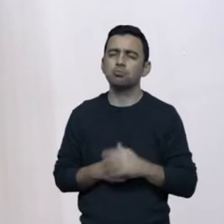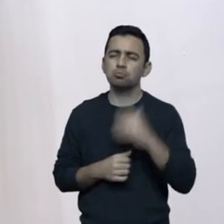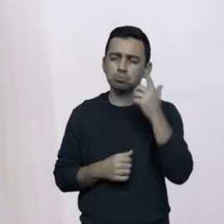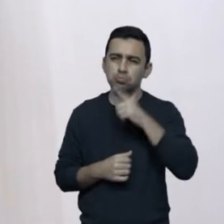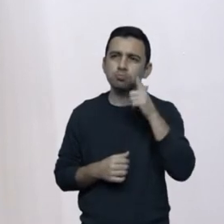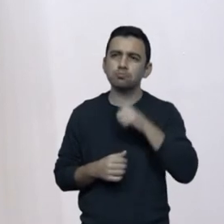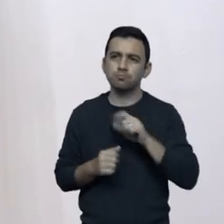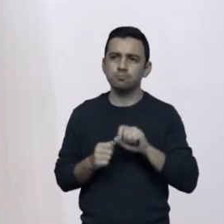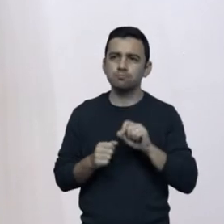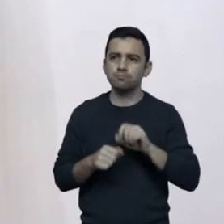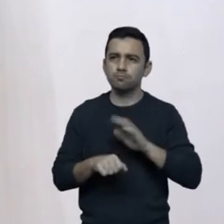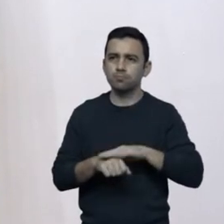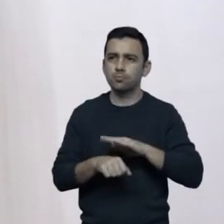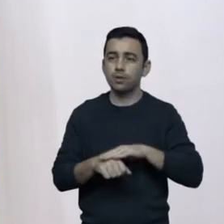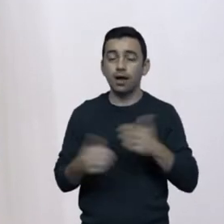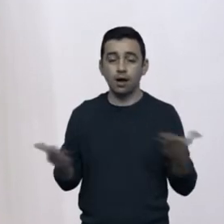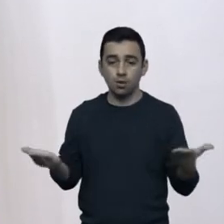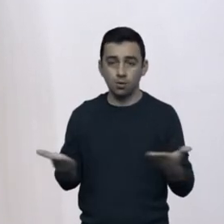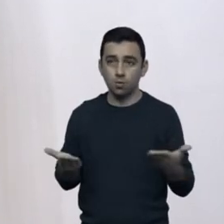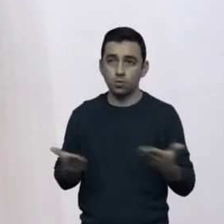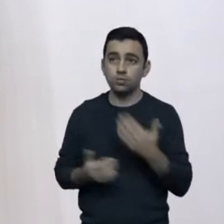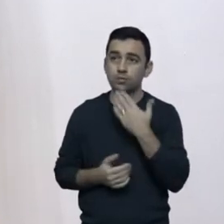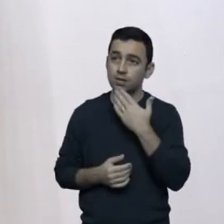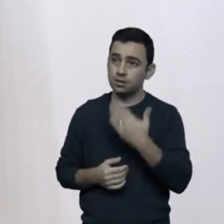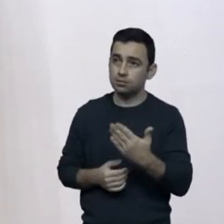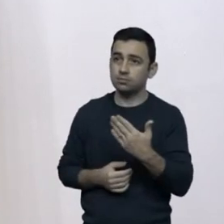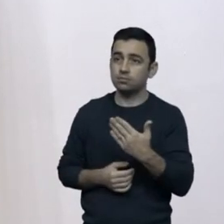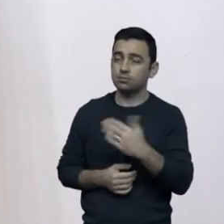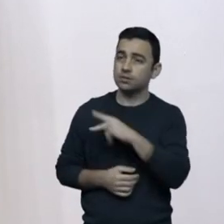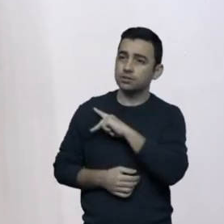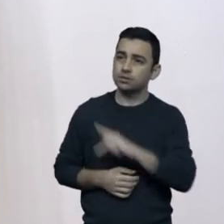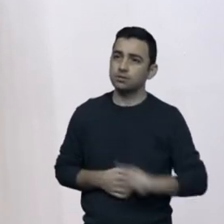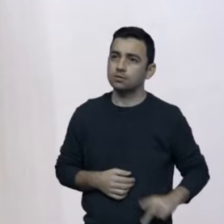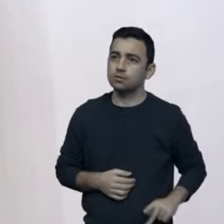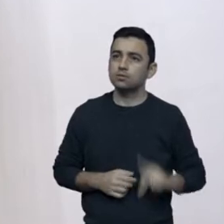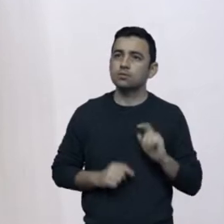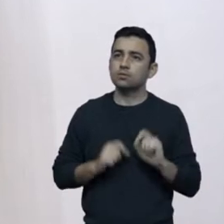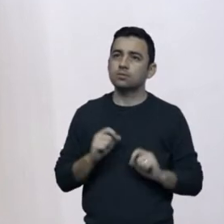E a gente hoje pleiteia, senhor presidente,